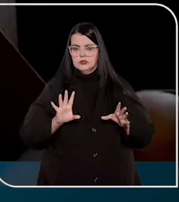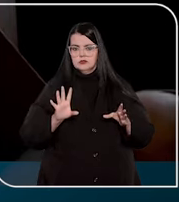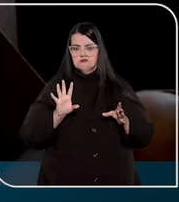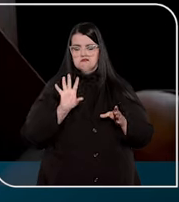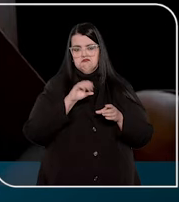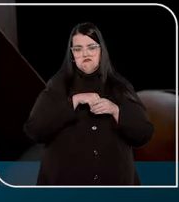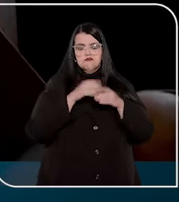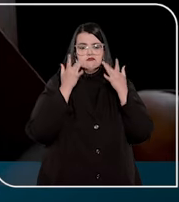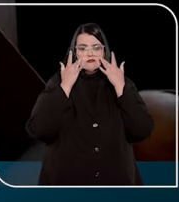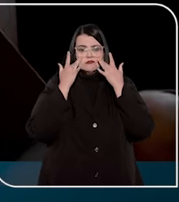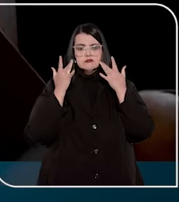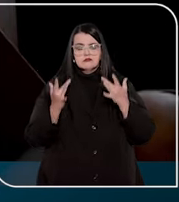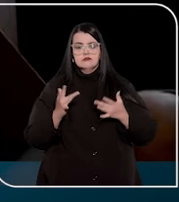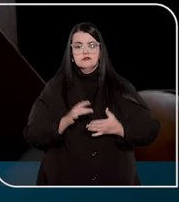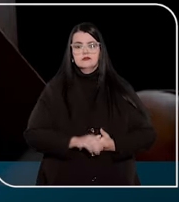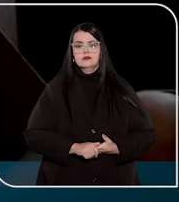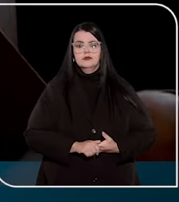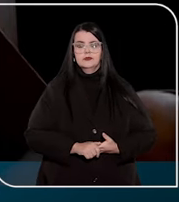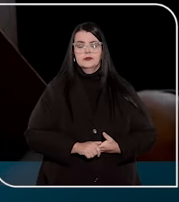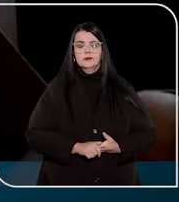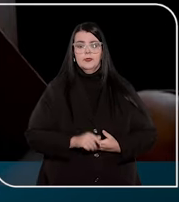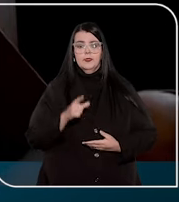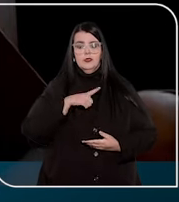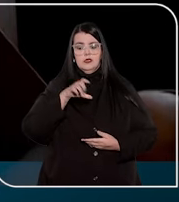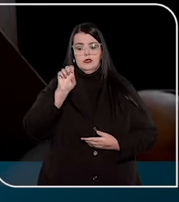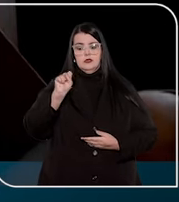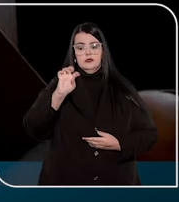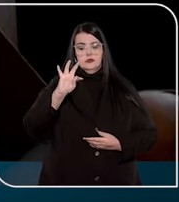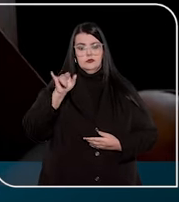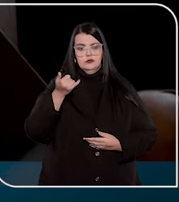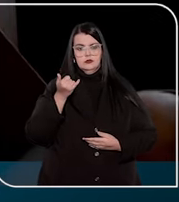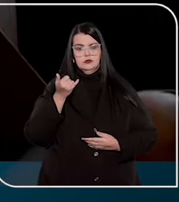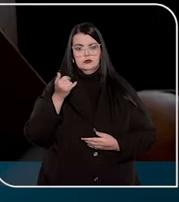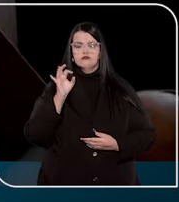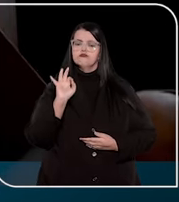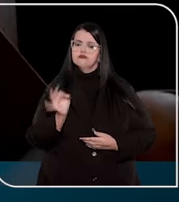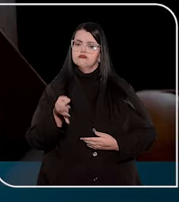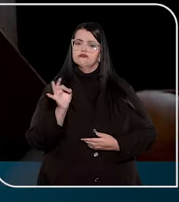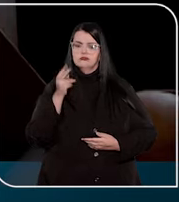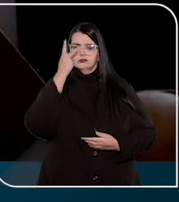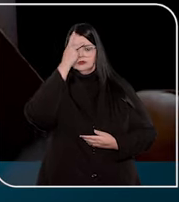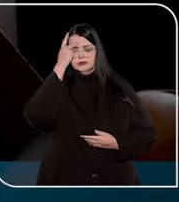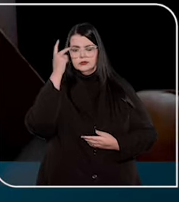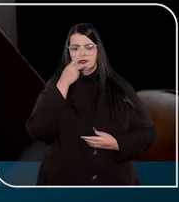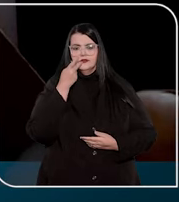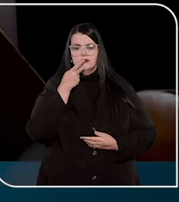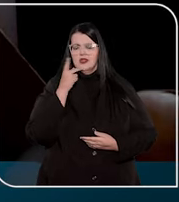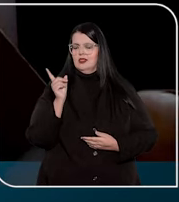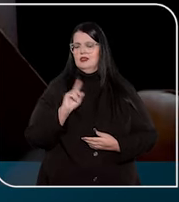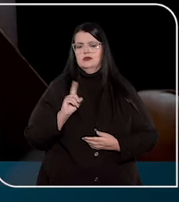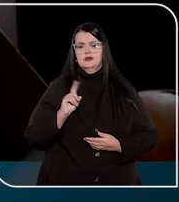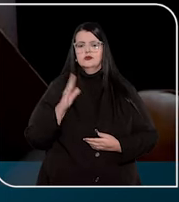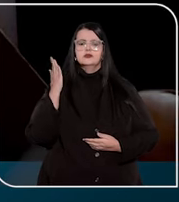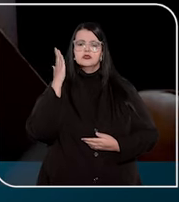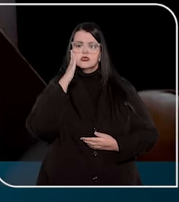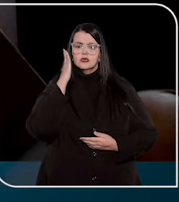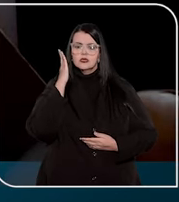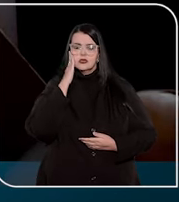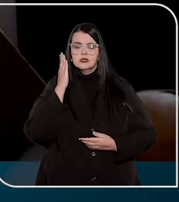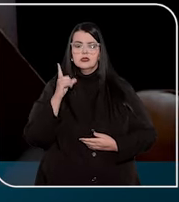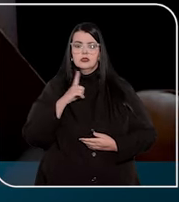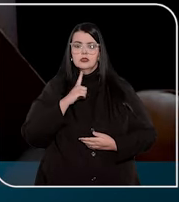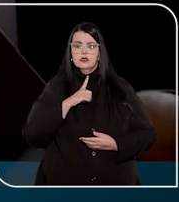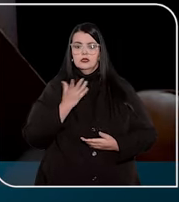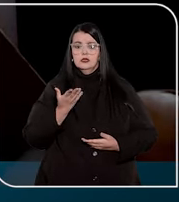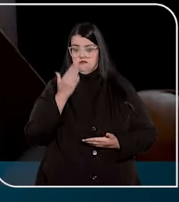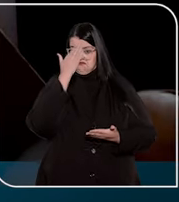diretamente no STJ. Superior Tribunal de Defesa. Eu tenho certeza que algumas pessoas estão falando: não, claro que não, eu sei disso. Mas